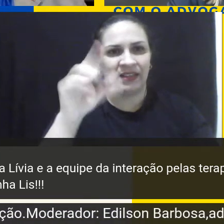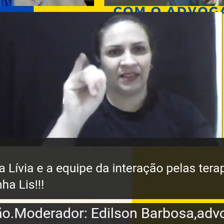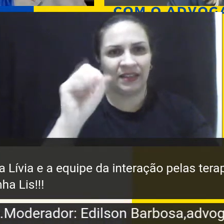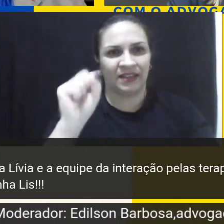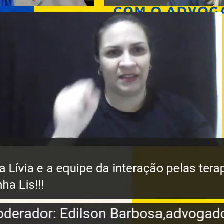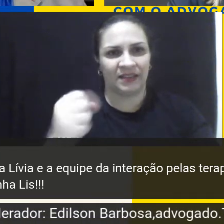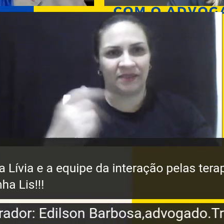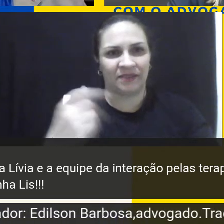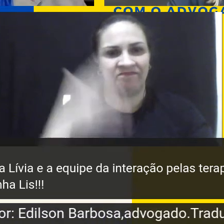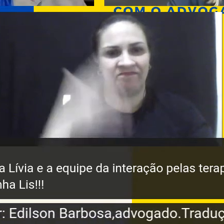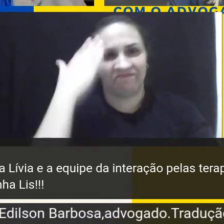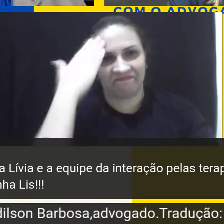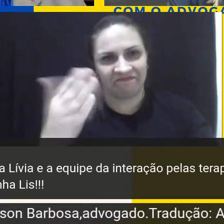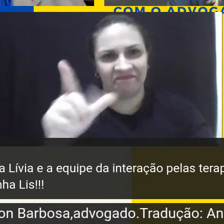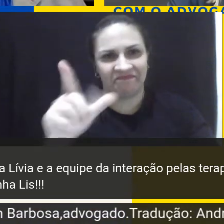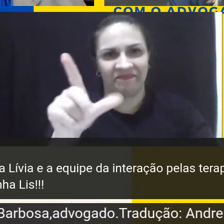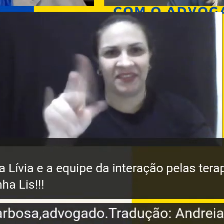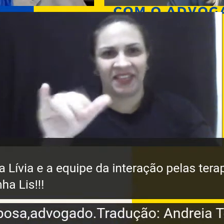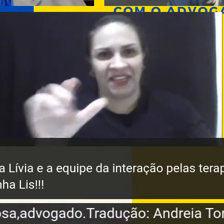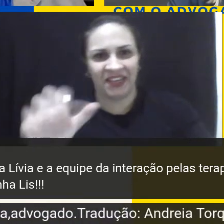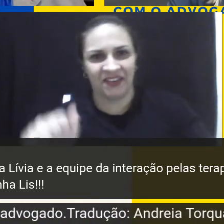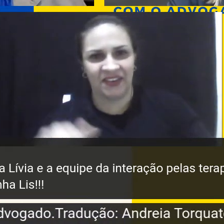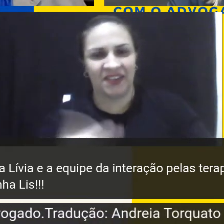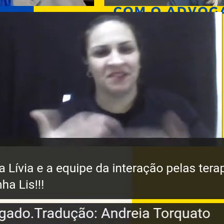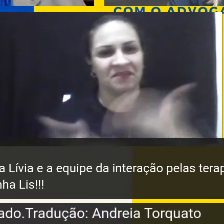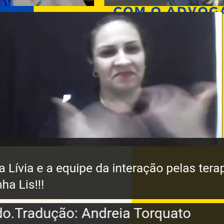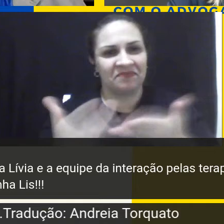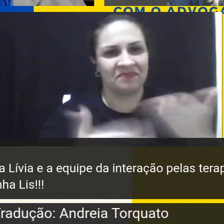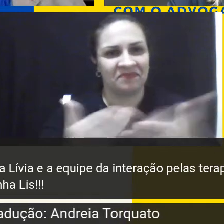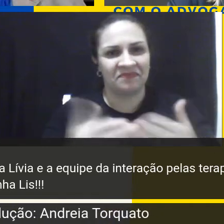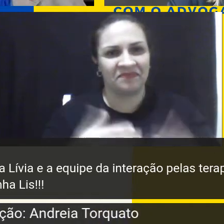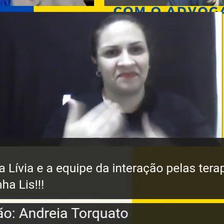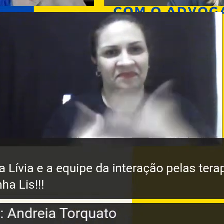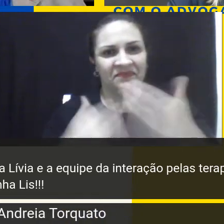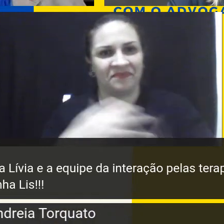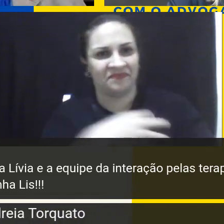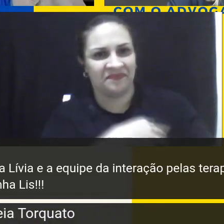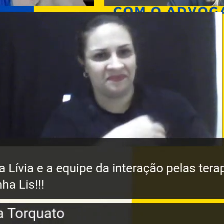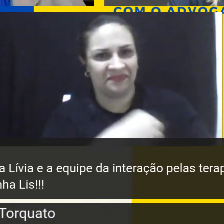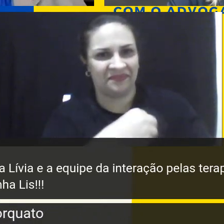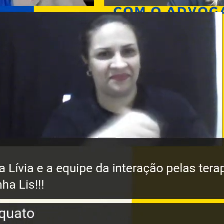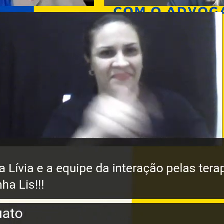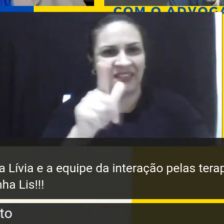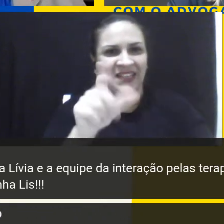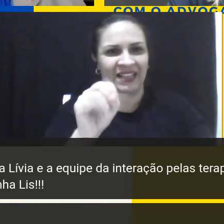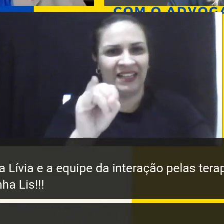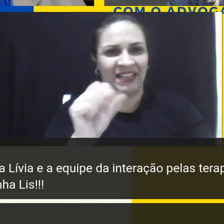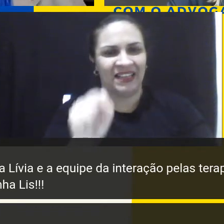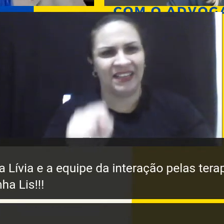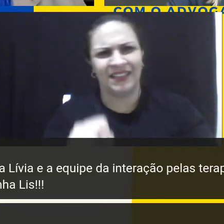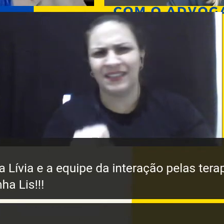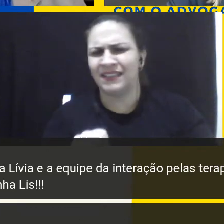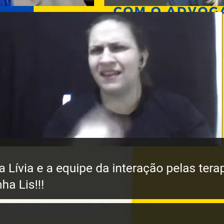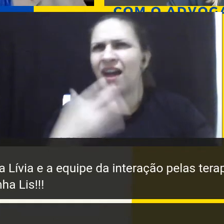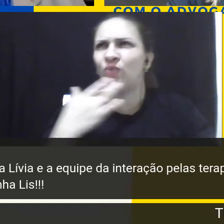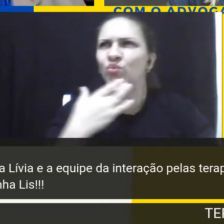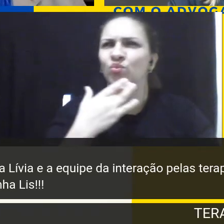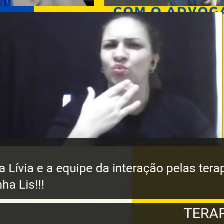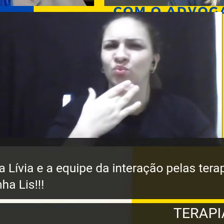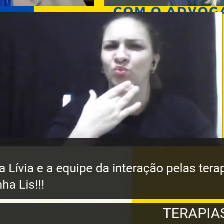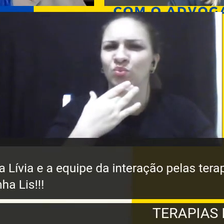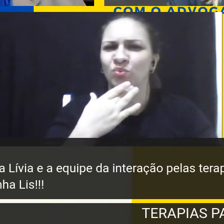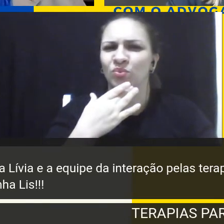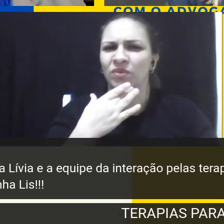agradecer a Lívia e a equipe da Interação pelas terapias desenvolvidas com a minha Liz. Eu acho que é aquelas